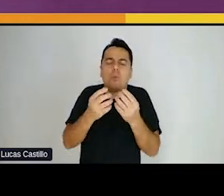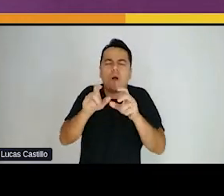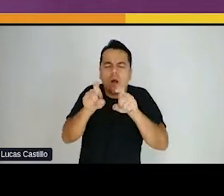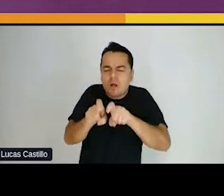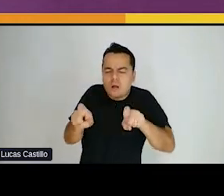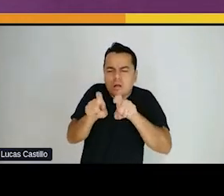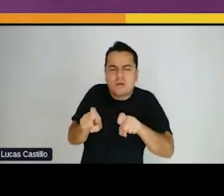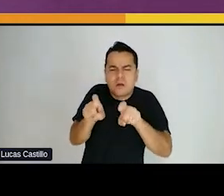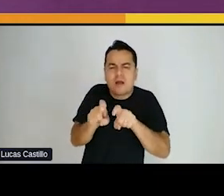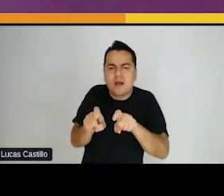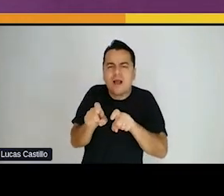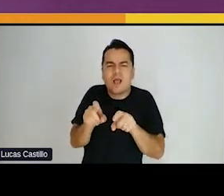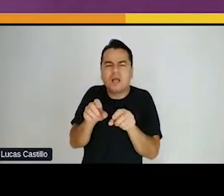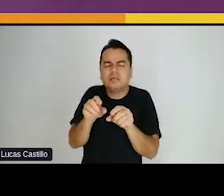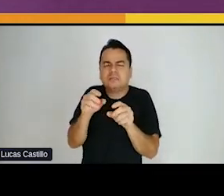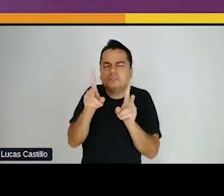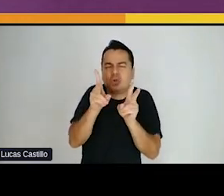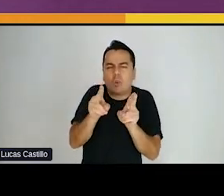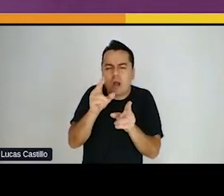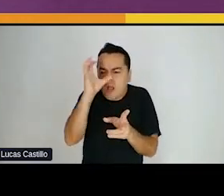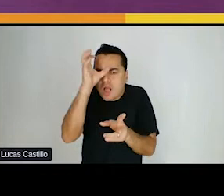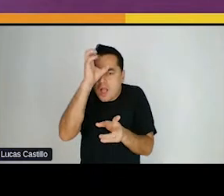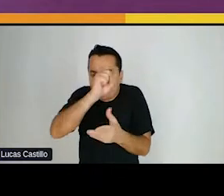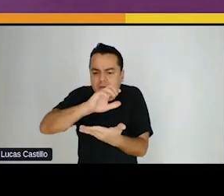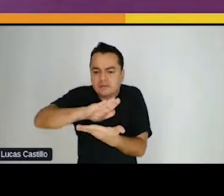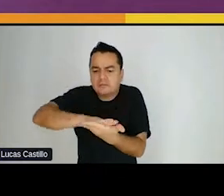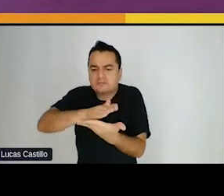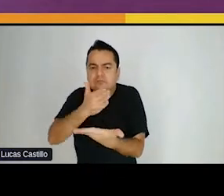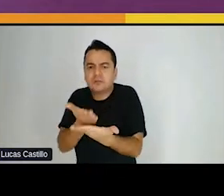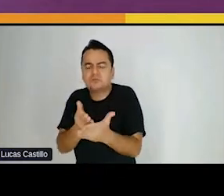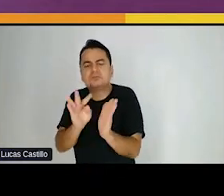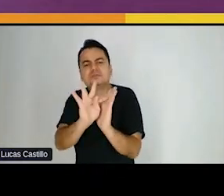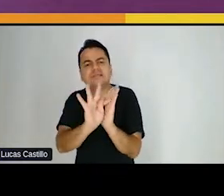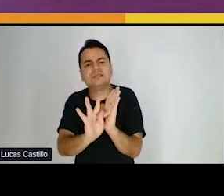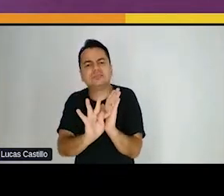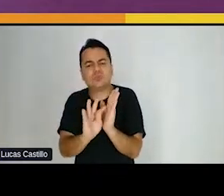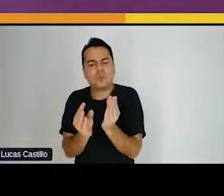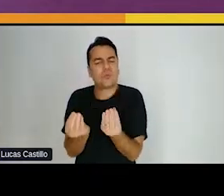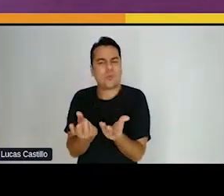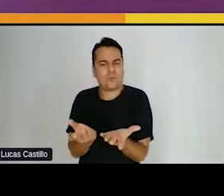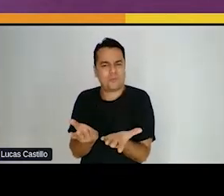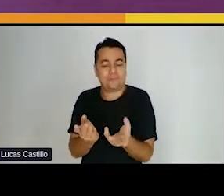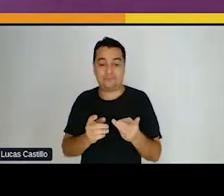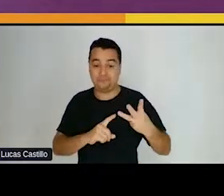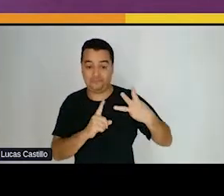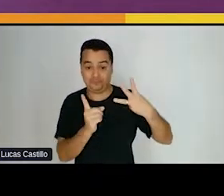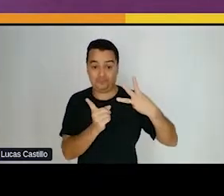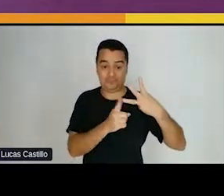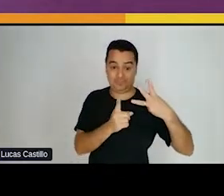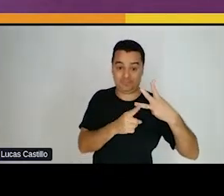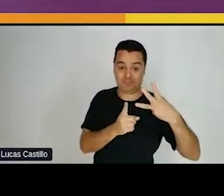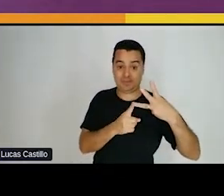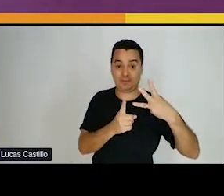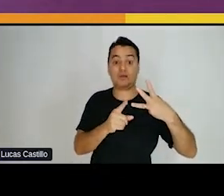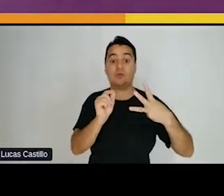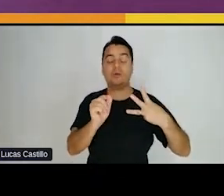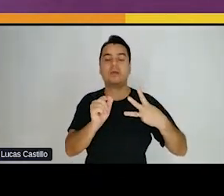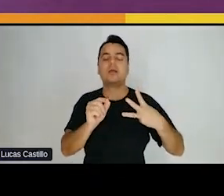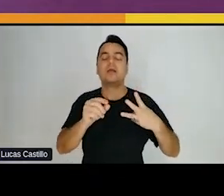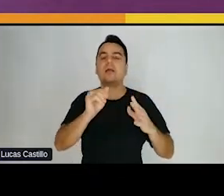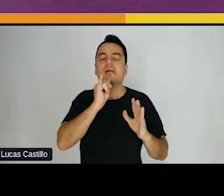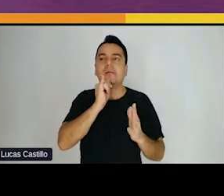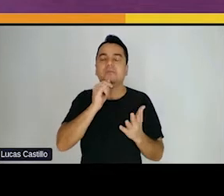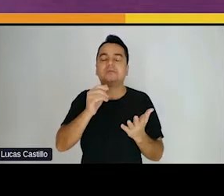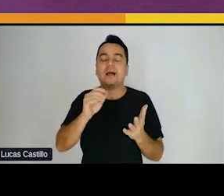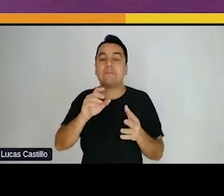pode aprender a realizar uma tradução de texto, certo? E por fim, a gente vai falar aí sobre os principais